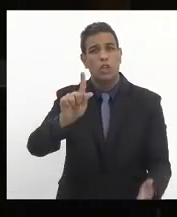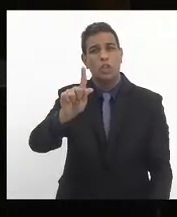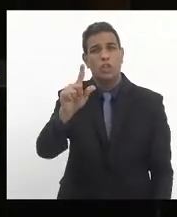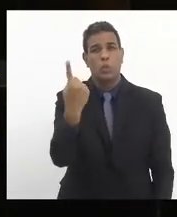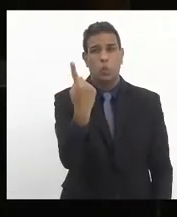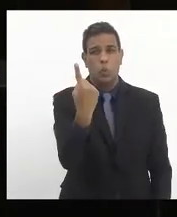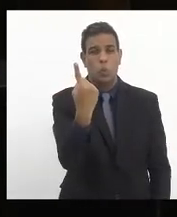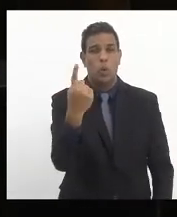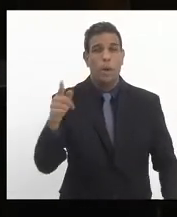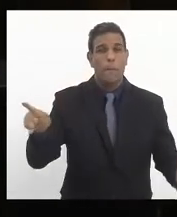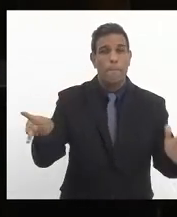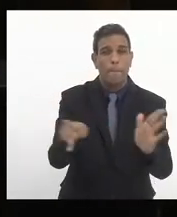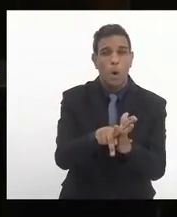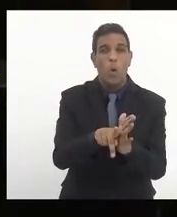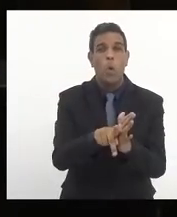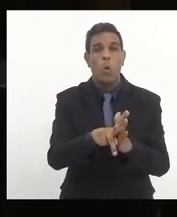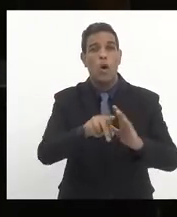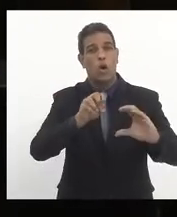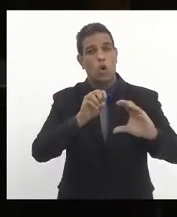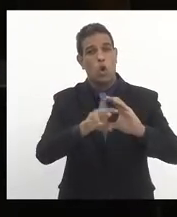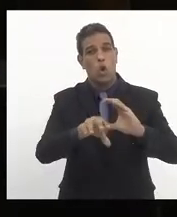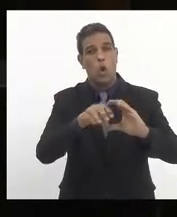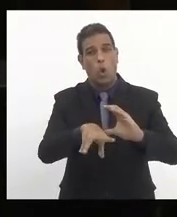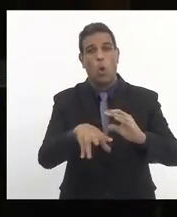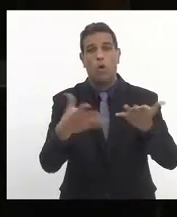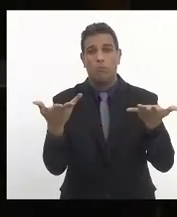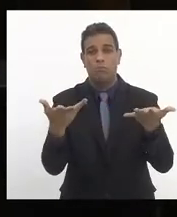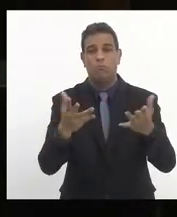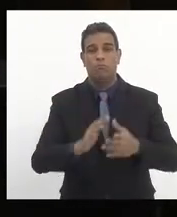que pertence a Rede Globo. Então,